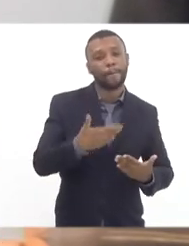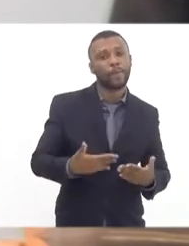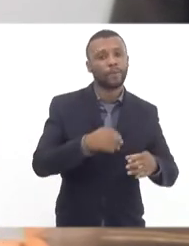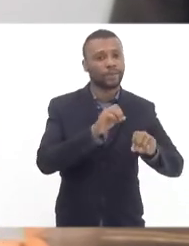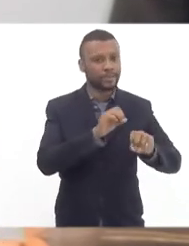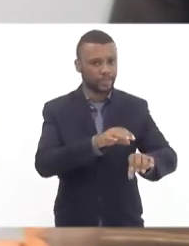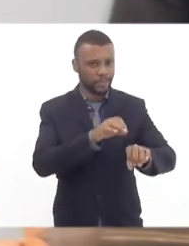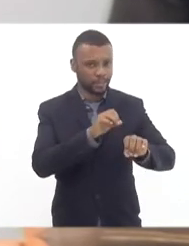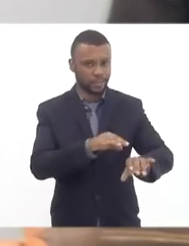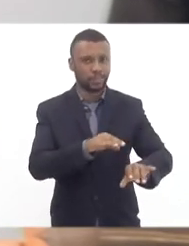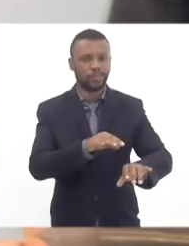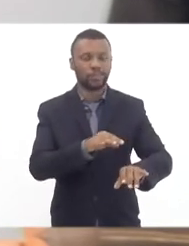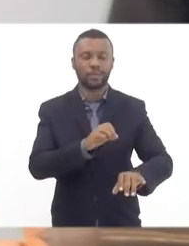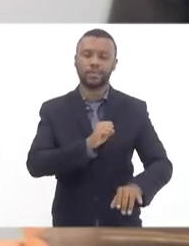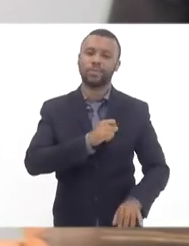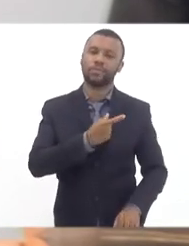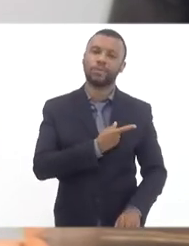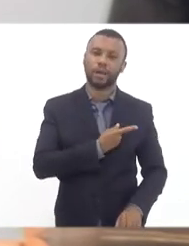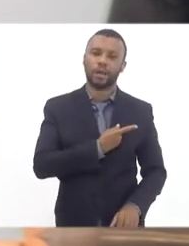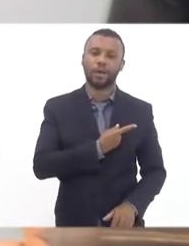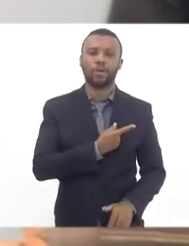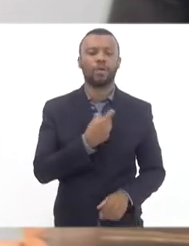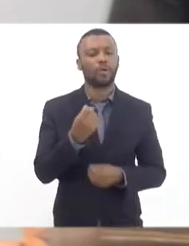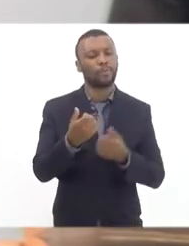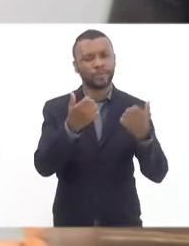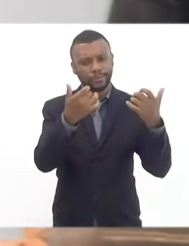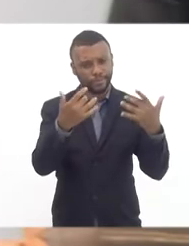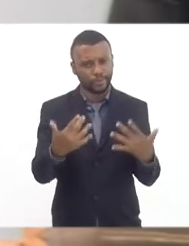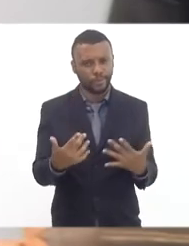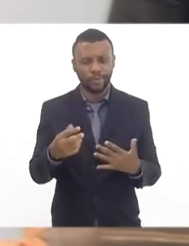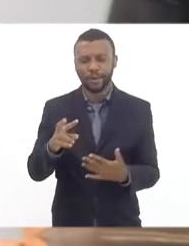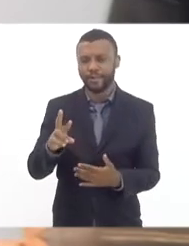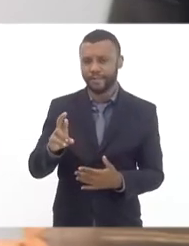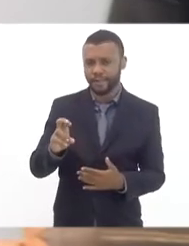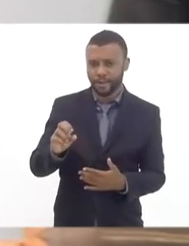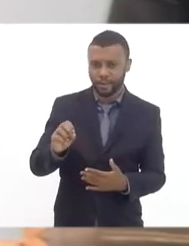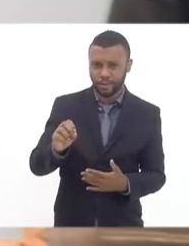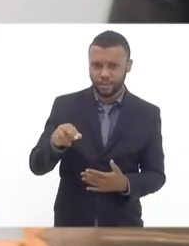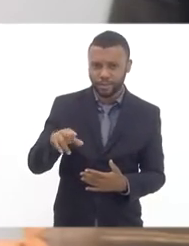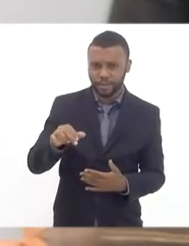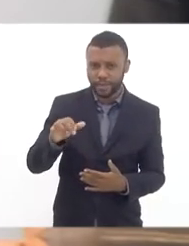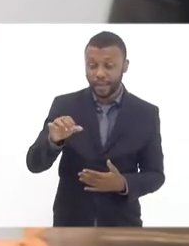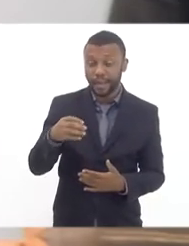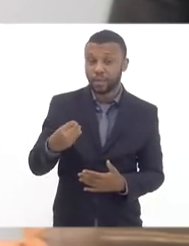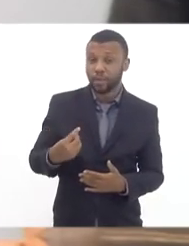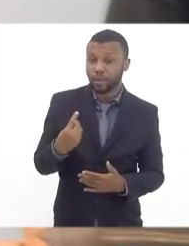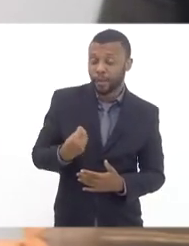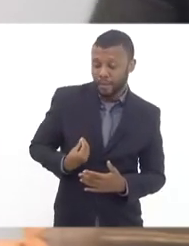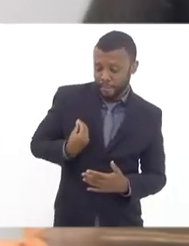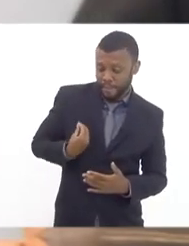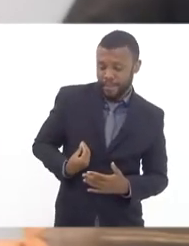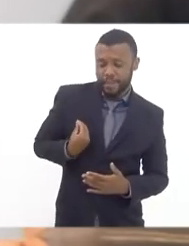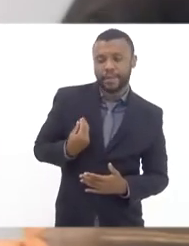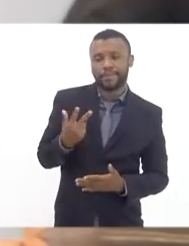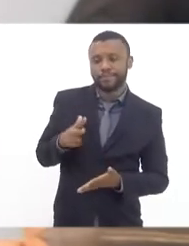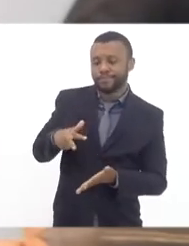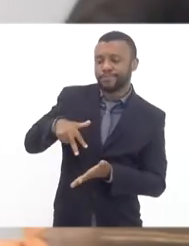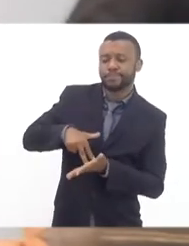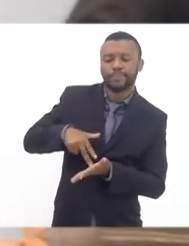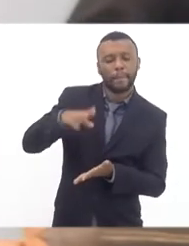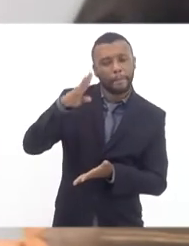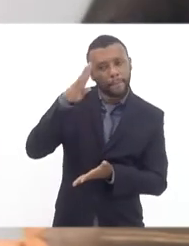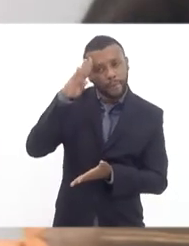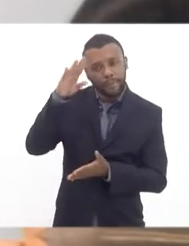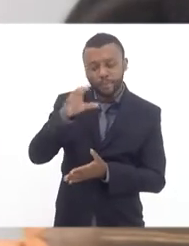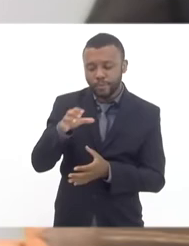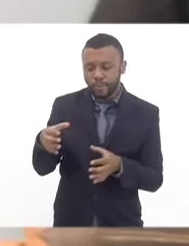Gonçalo. Porque, como bem frisou a Verônica Inaciola, a nossa presença aqui, mais do que tudo desse coletivo, é